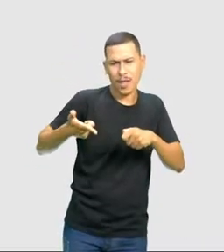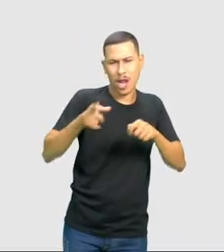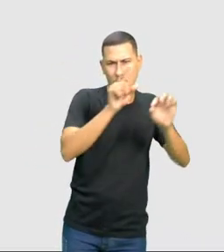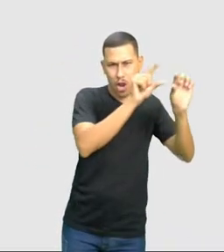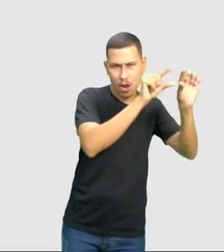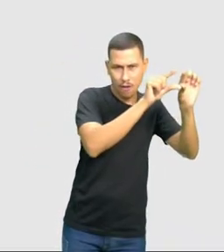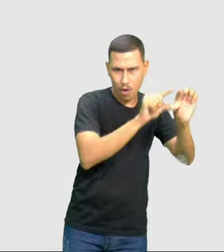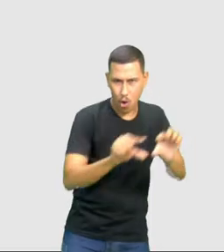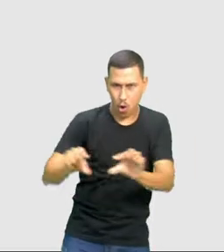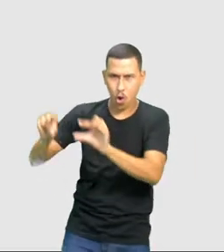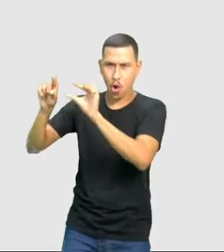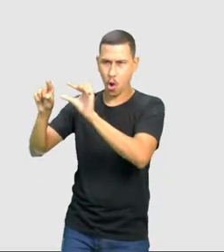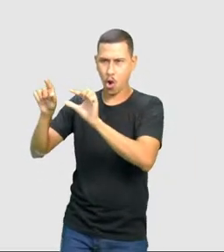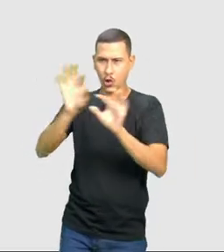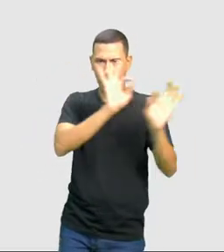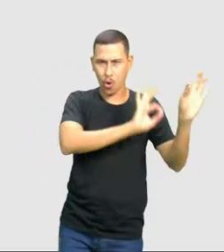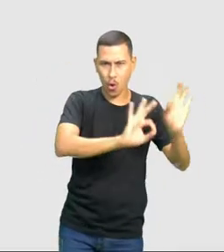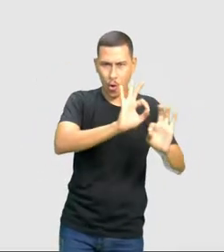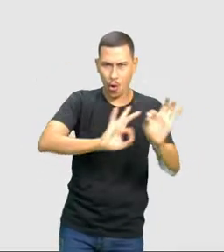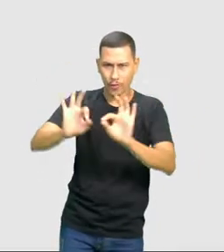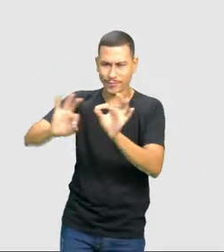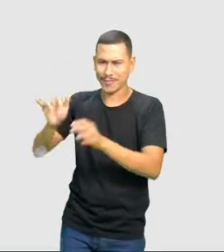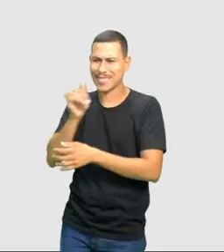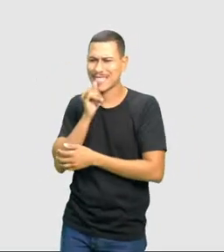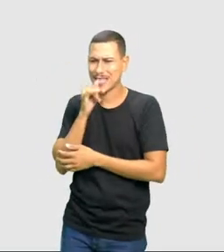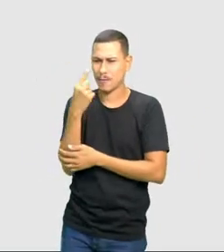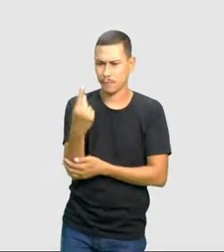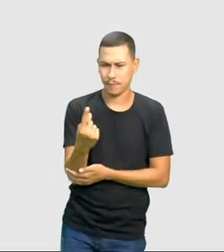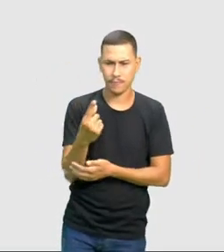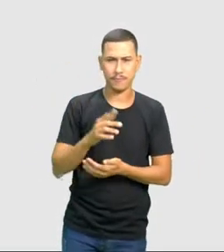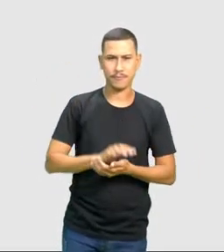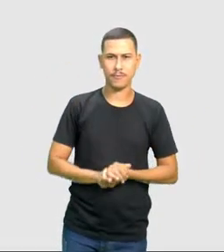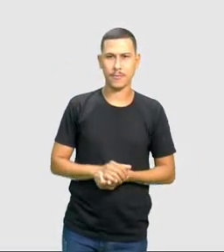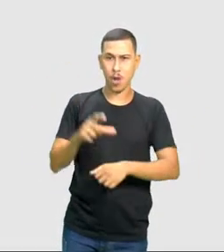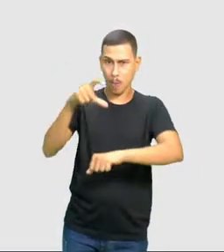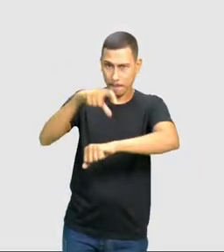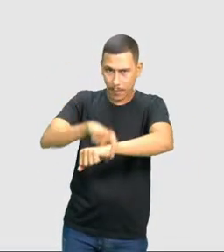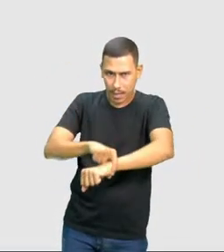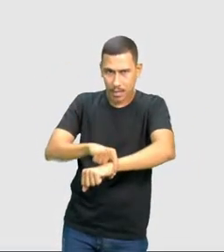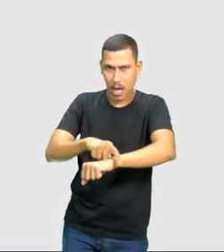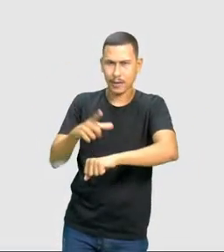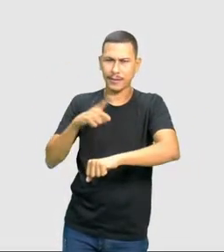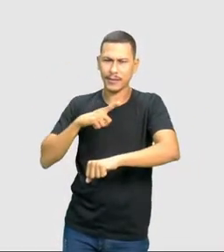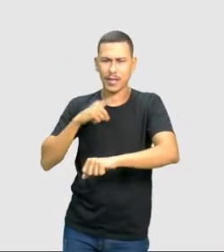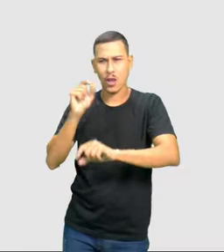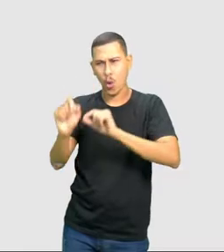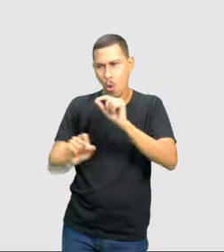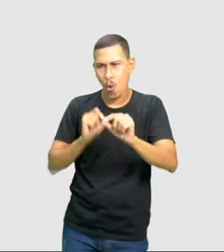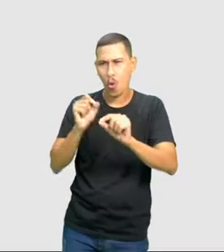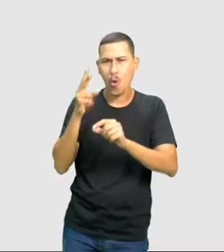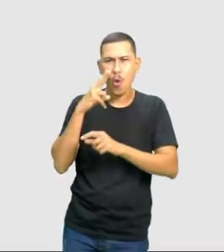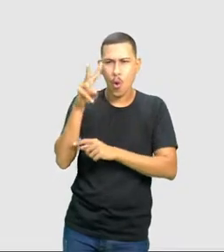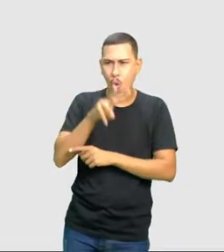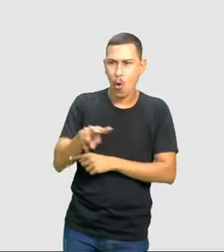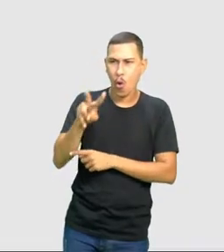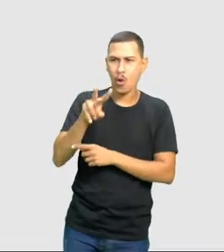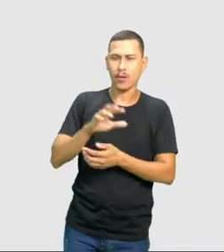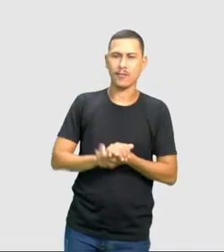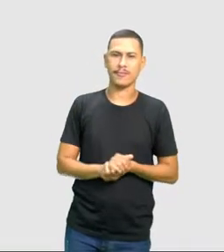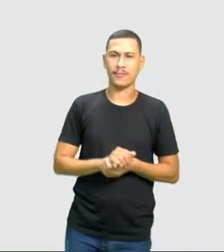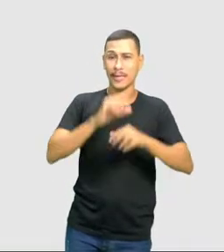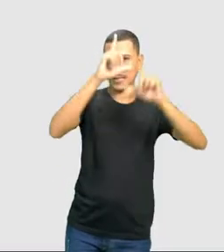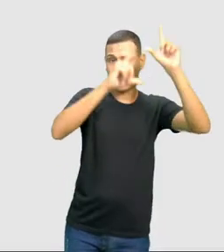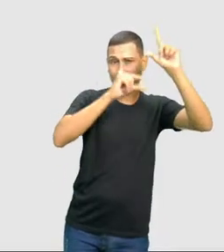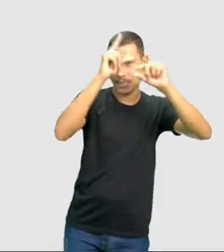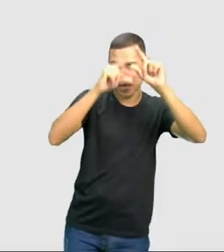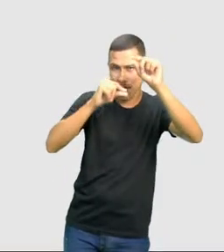compor? Exemplo 1. Nós temos aqui uma pulseira que ela traz os astros. Temos as estrelas e